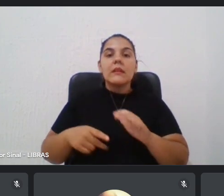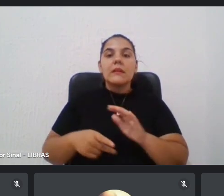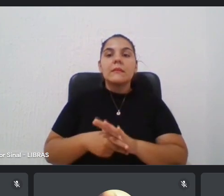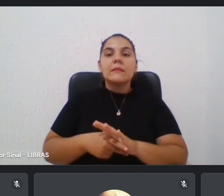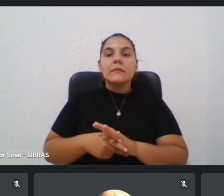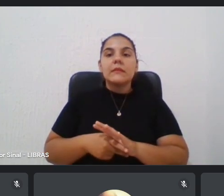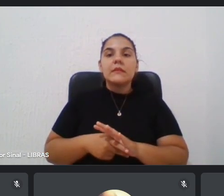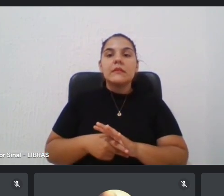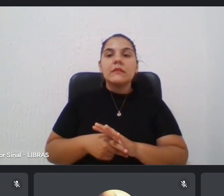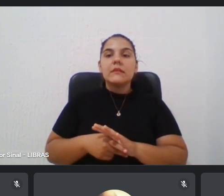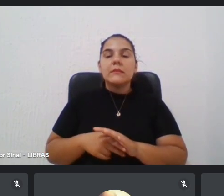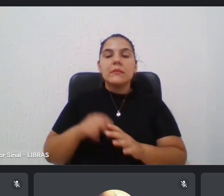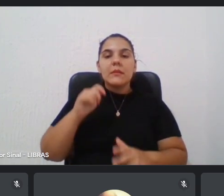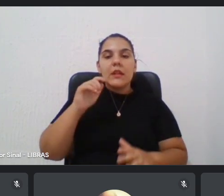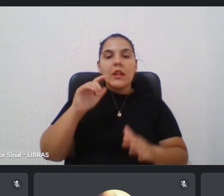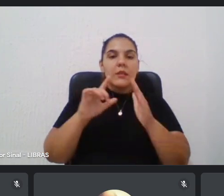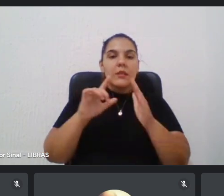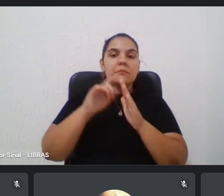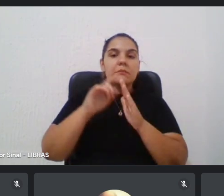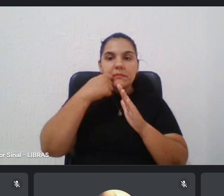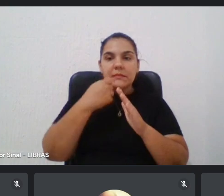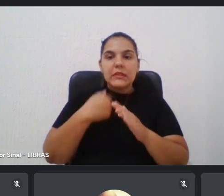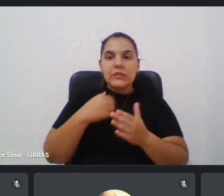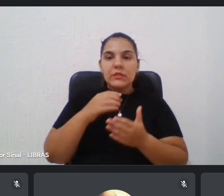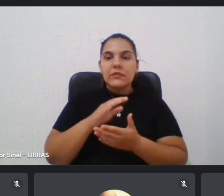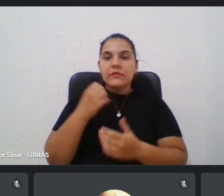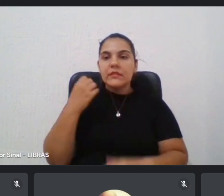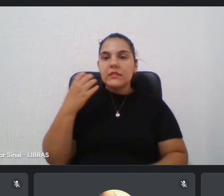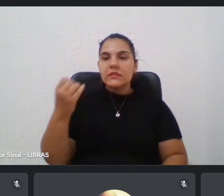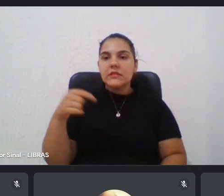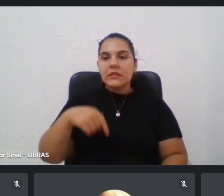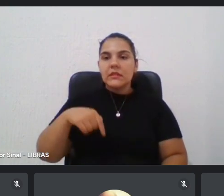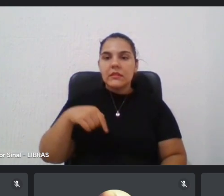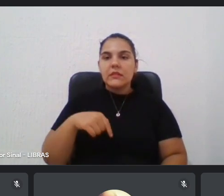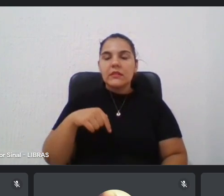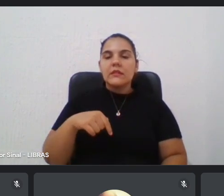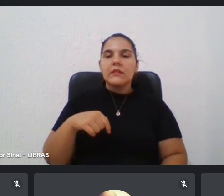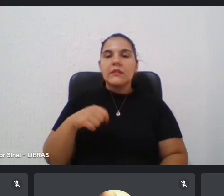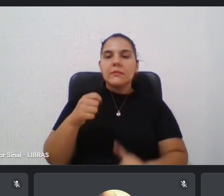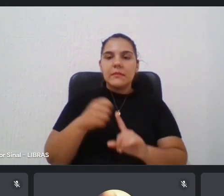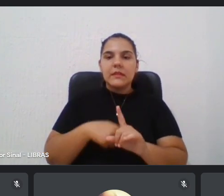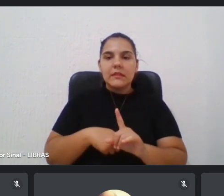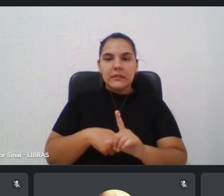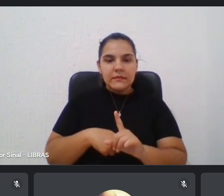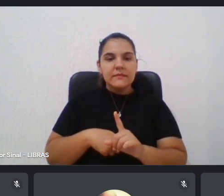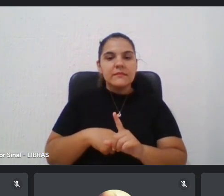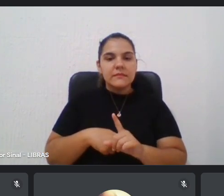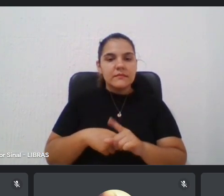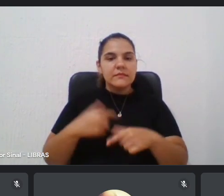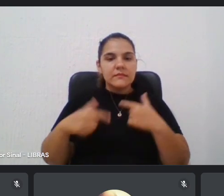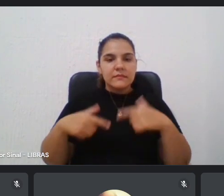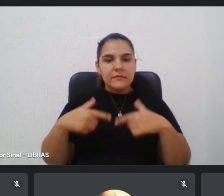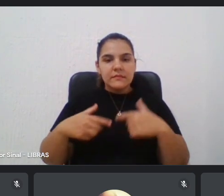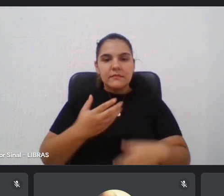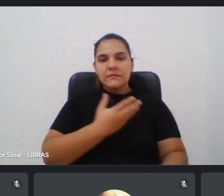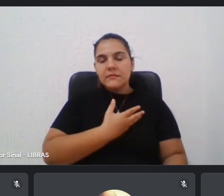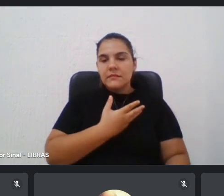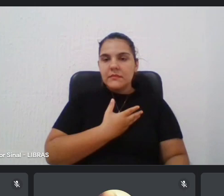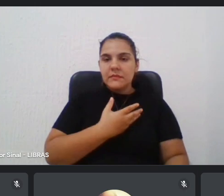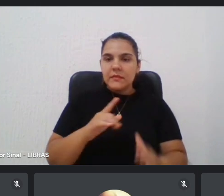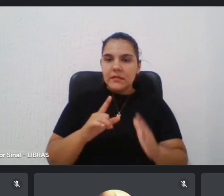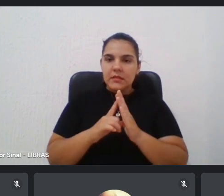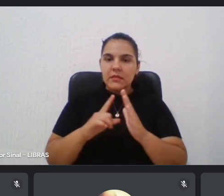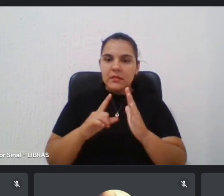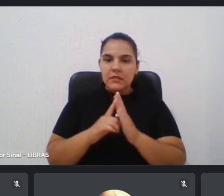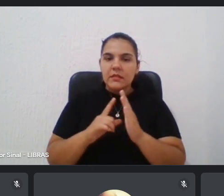reunião. Pois estou viajando durante esse mês, trabalhando com um amigo, com uma loja itinerante, que está passando por alguns festivais de